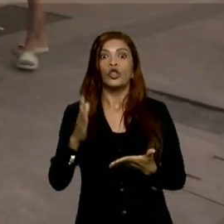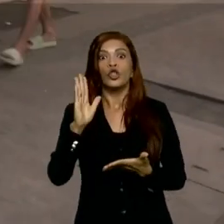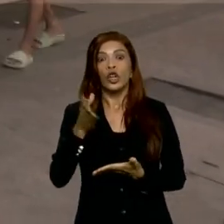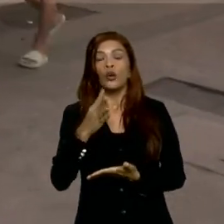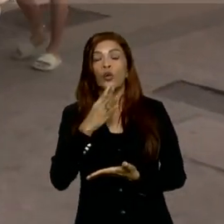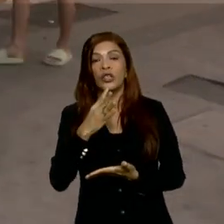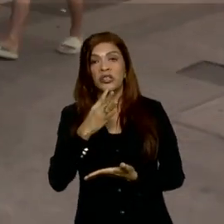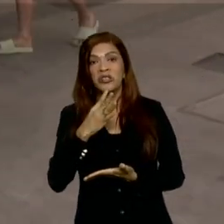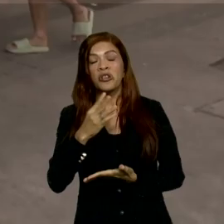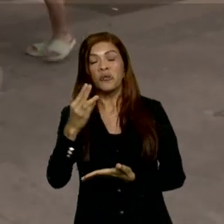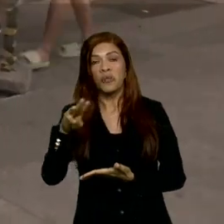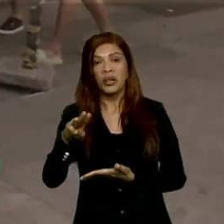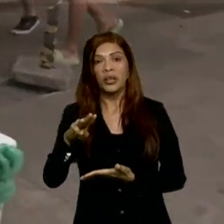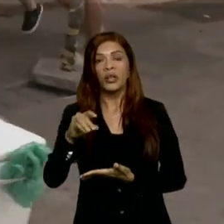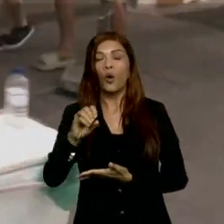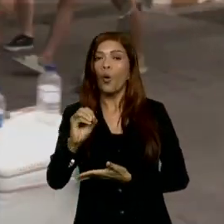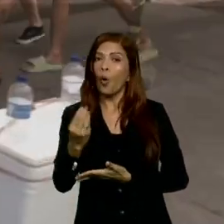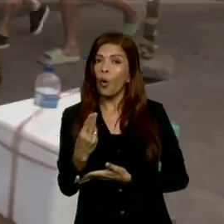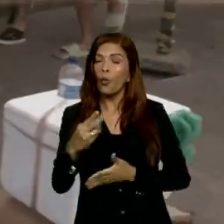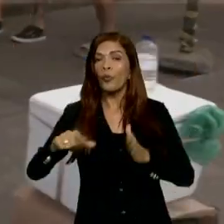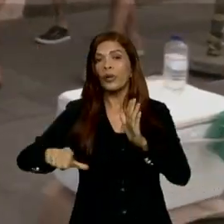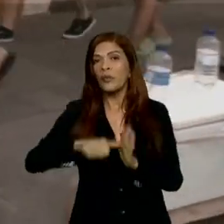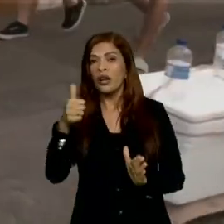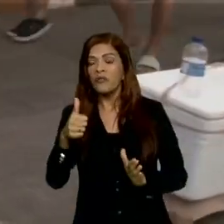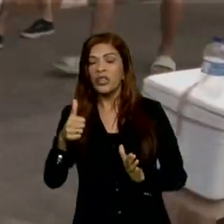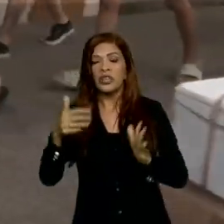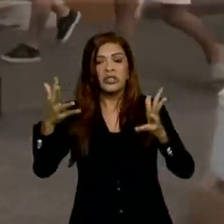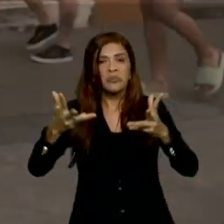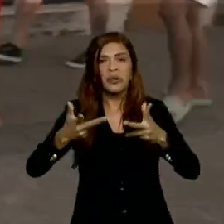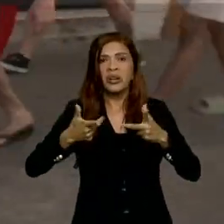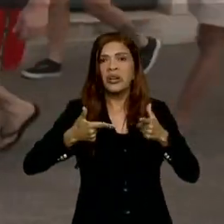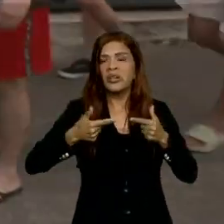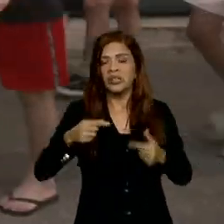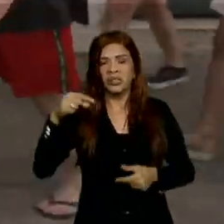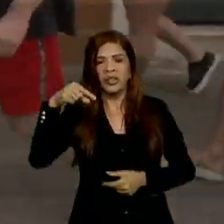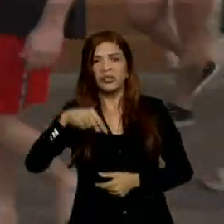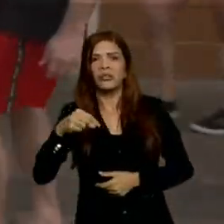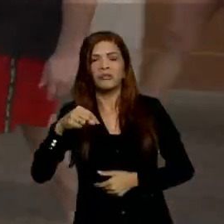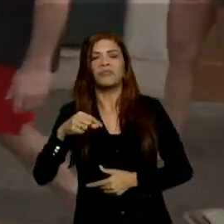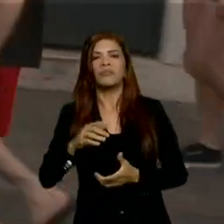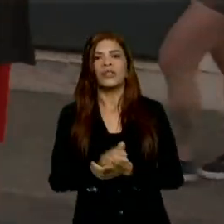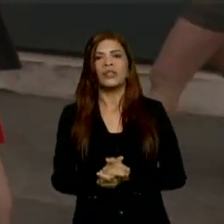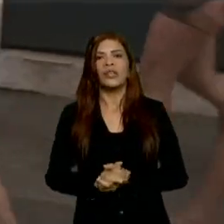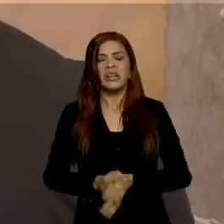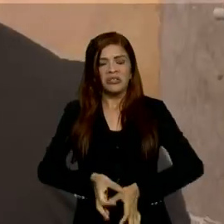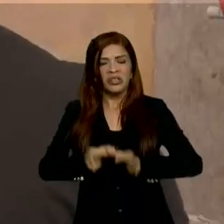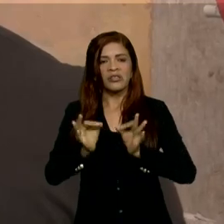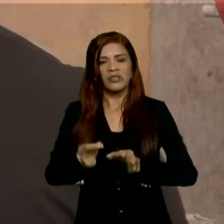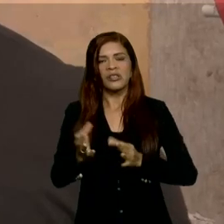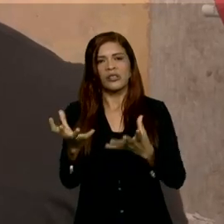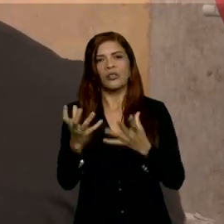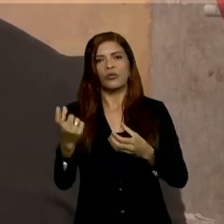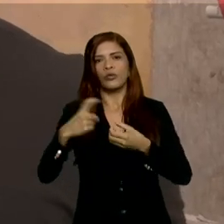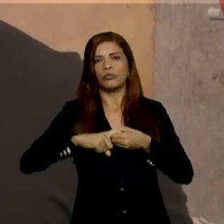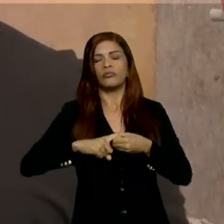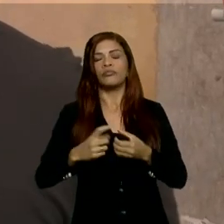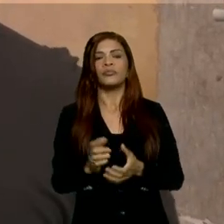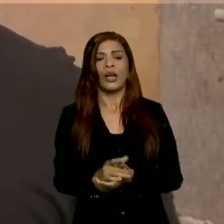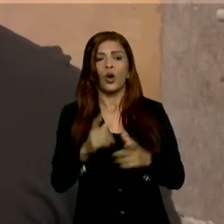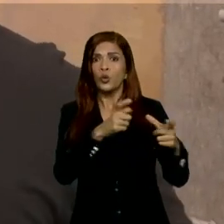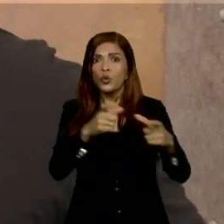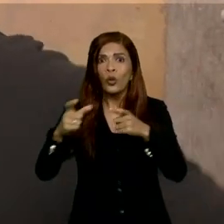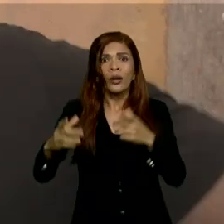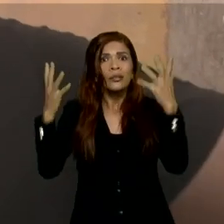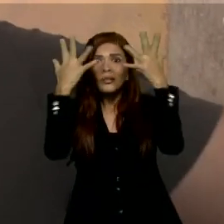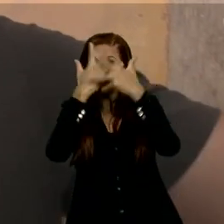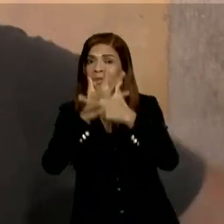pela primeira vez leva na memória as belezas encontradas por aqui e a certeza de querer voltar lugares que são lindos né são